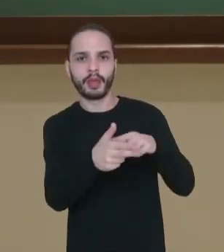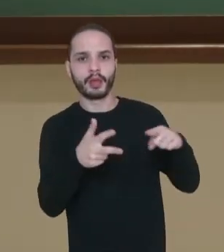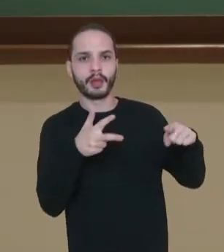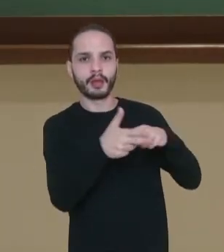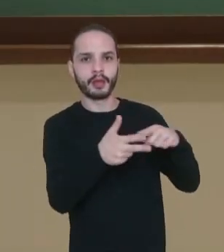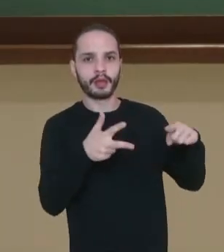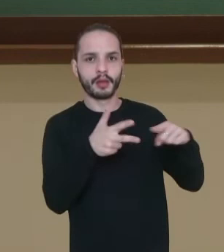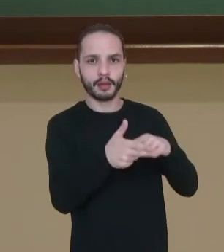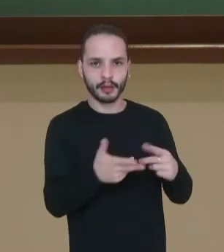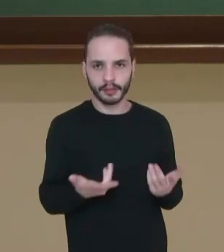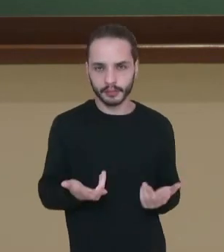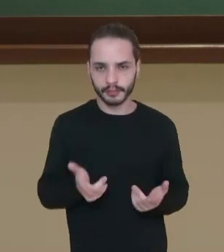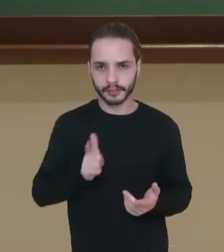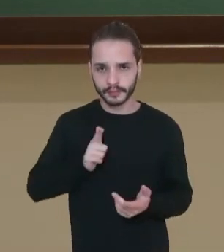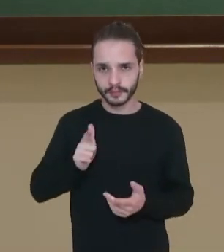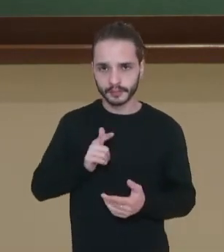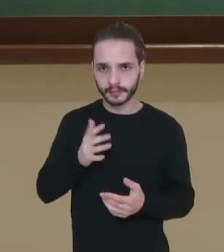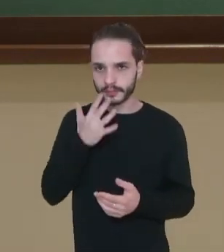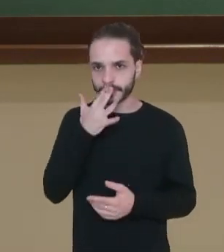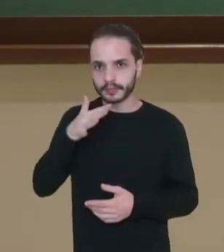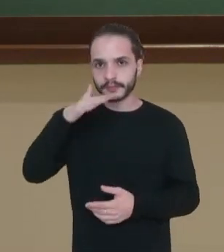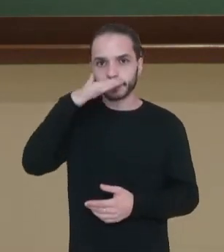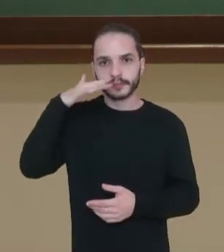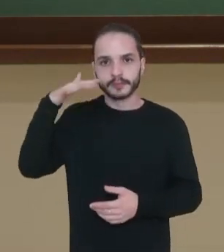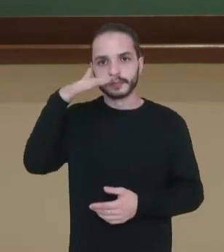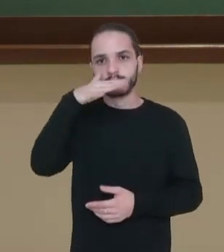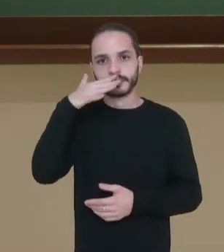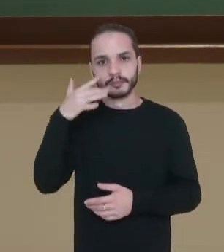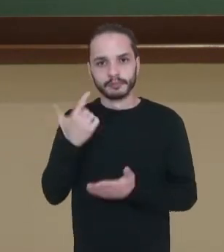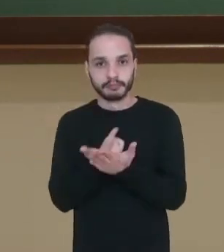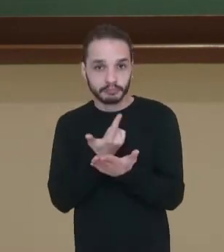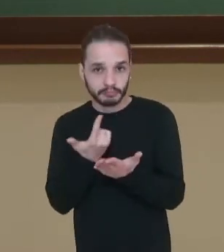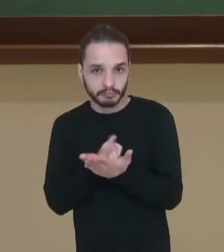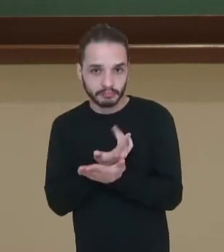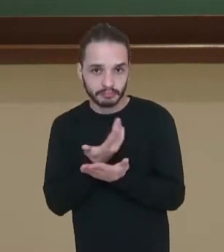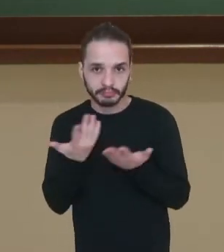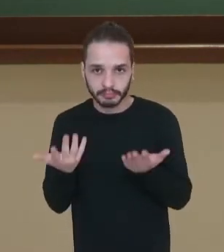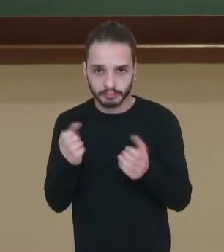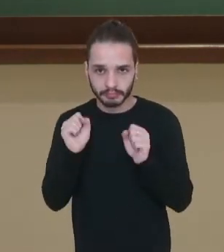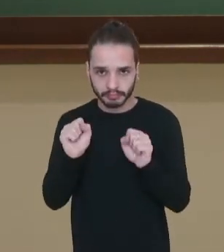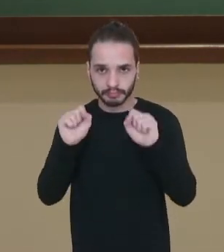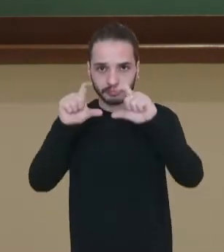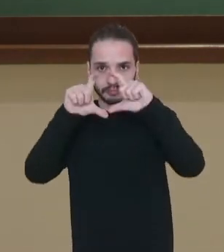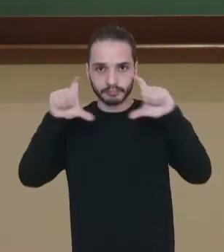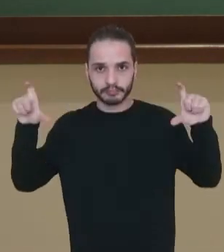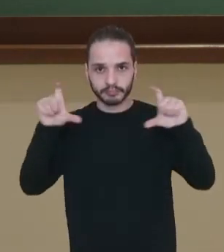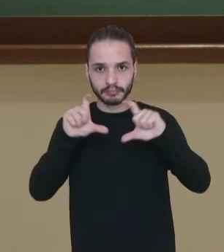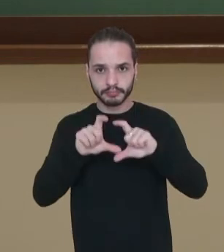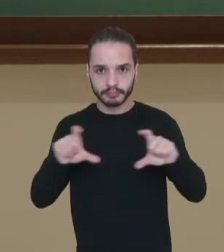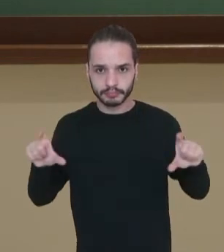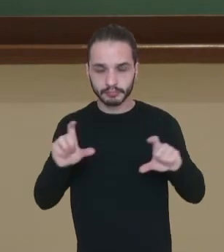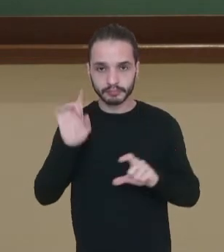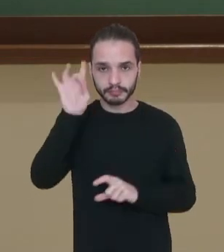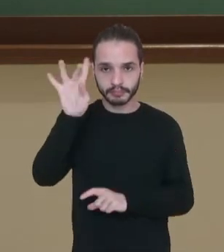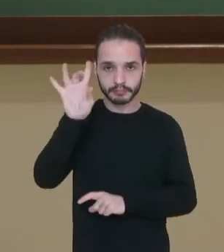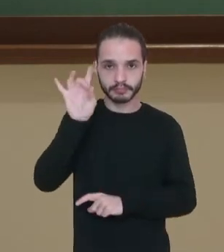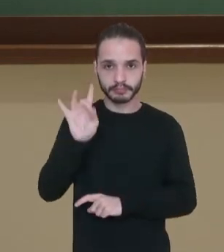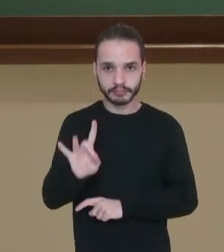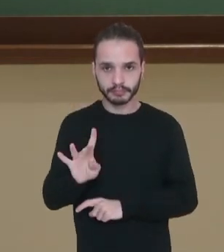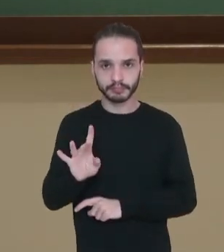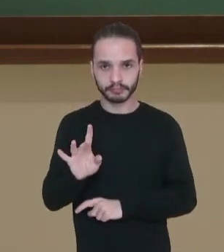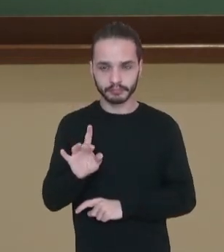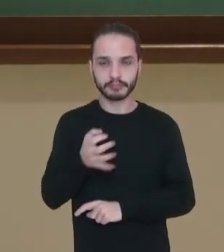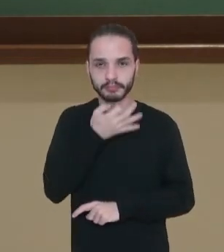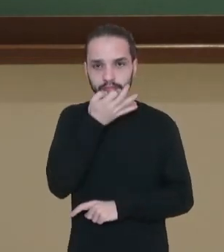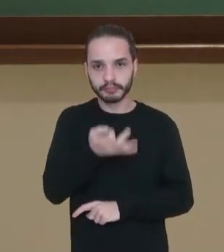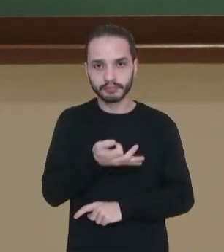com o cheiro do livro? Enfim, então pensem aí na possibilidade de escrever 1 ou 2 parágrafos para cada argumento. Esse